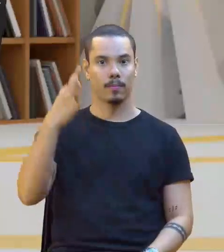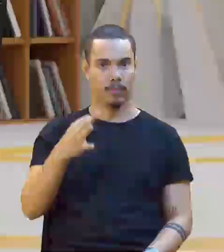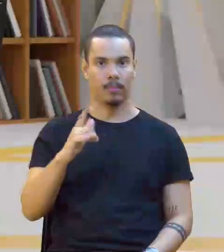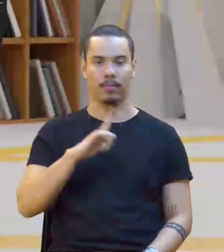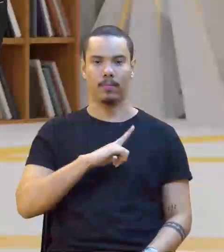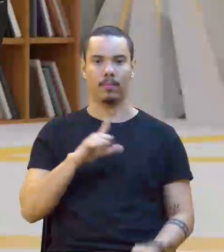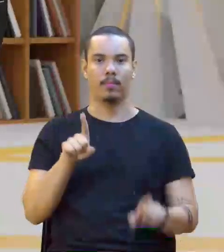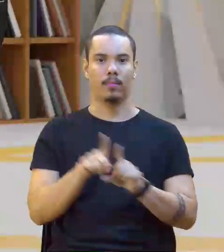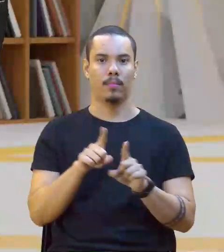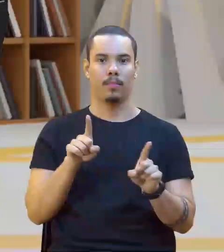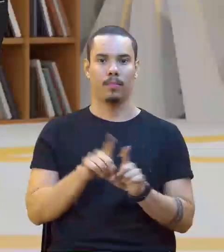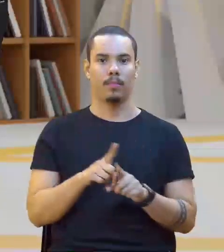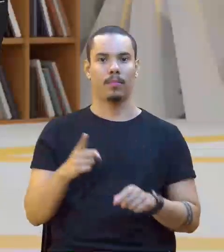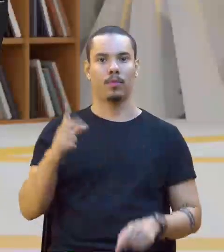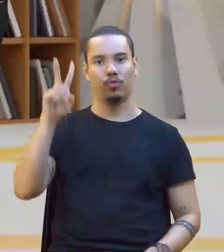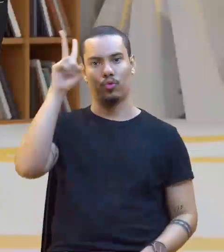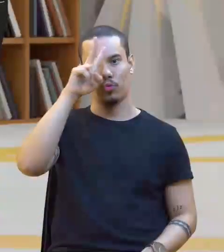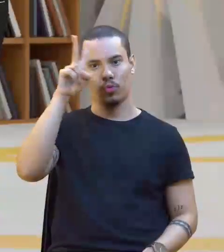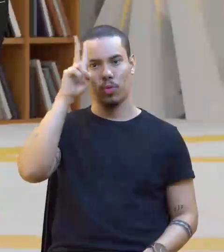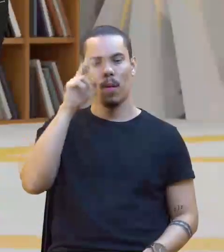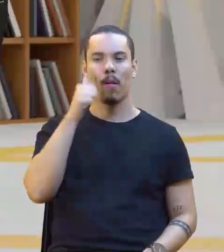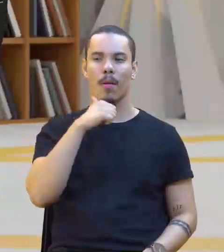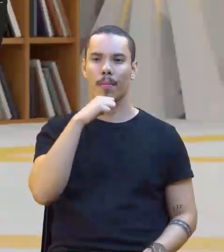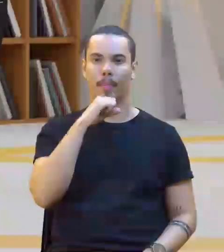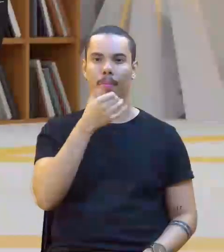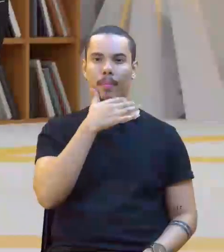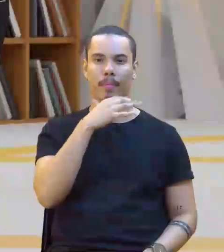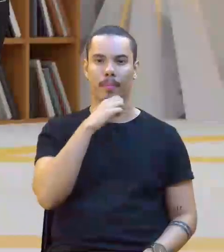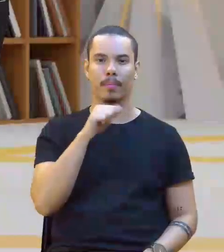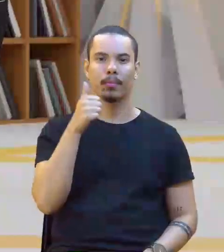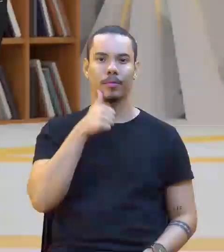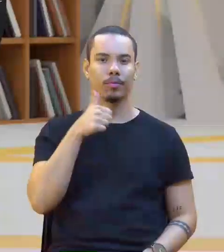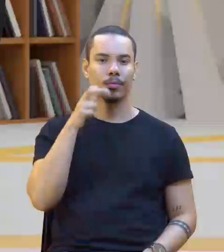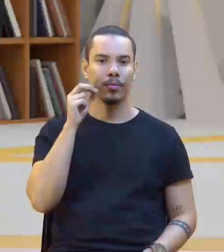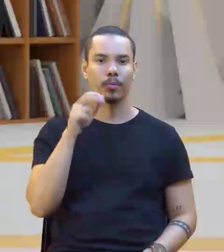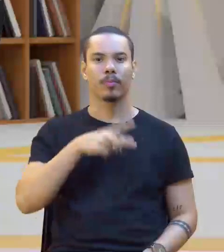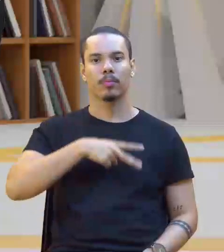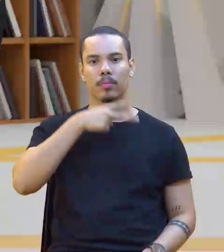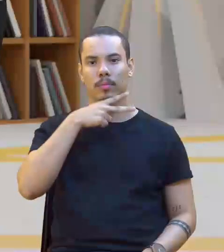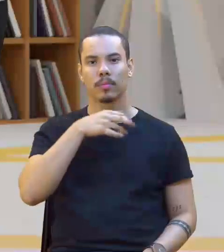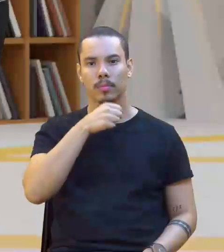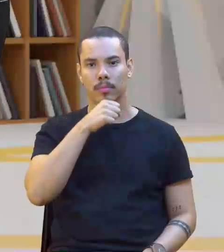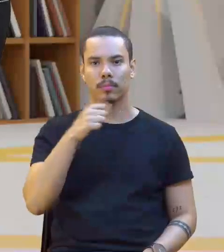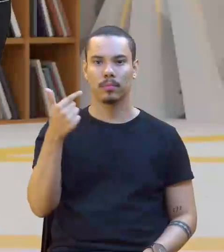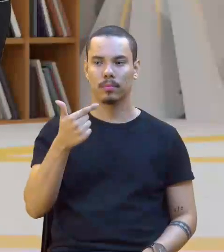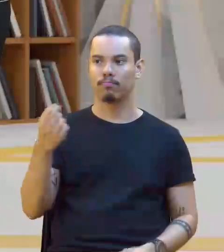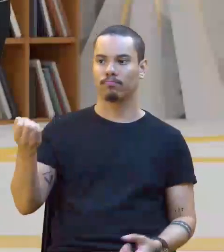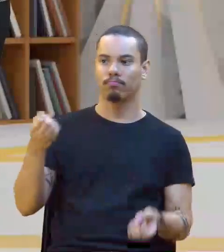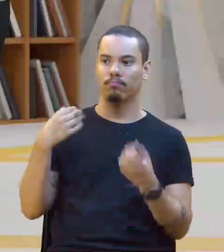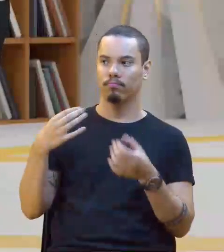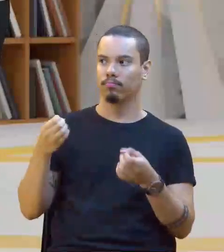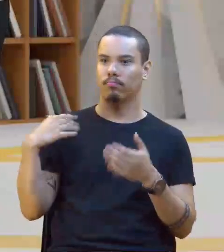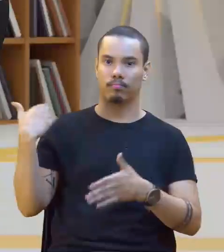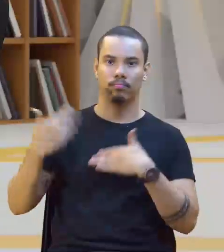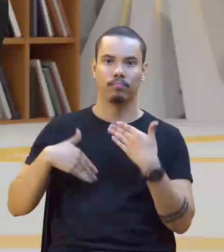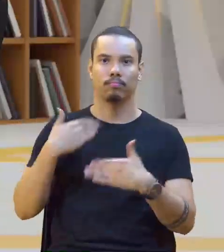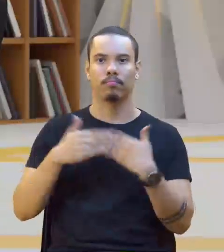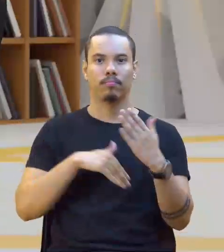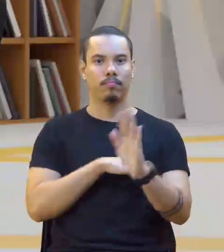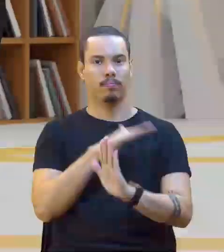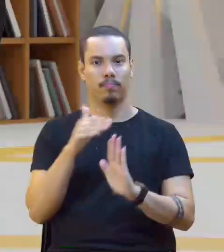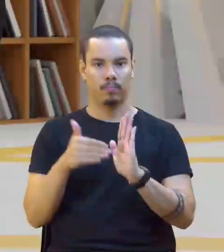sua ancestralidade, que são seus pais, seus avós, seus bisavós, como que eles construíram tudo isso, né? E o que